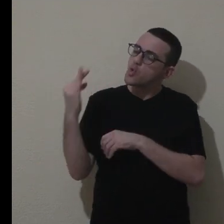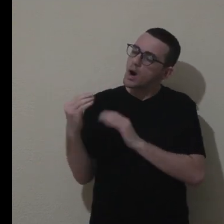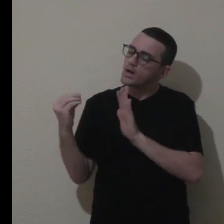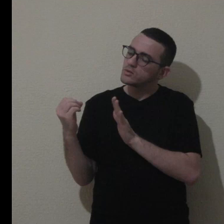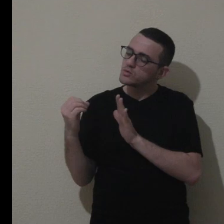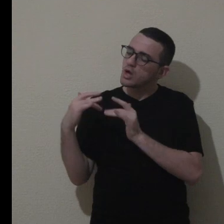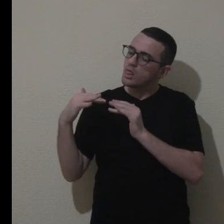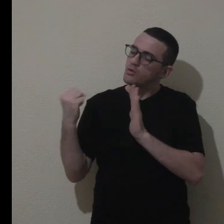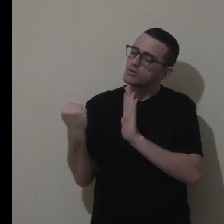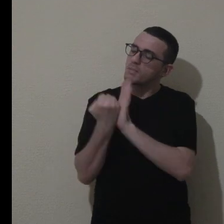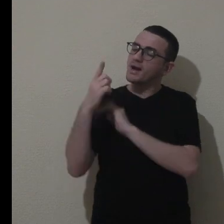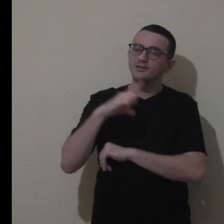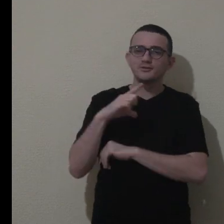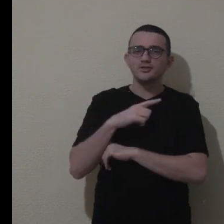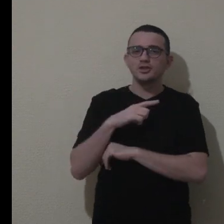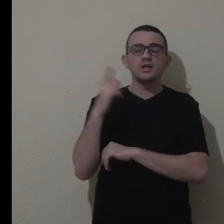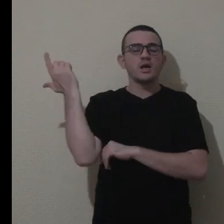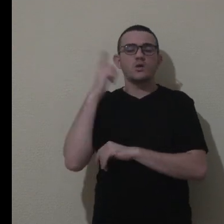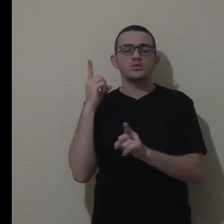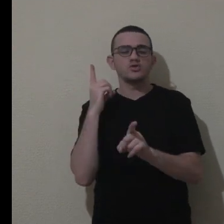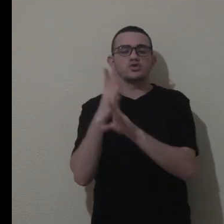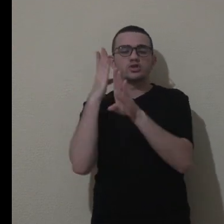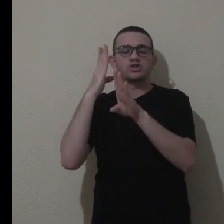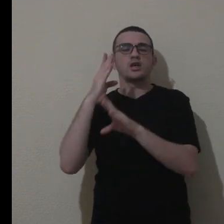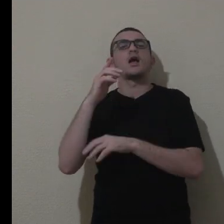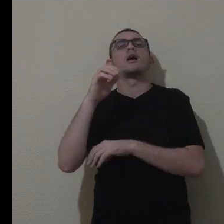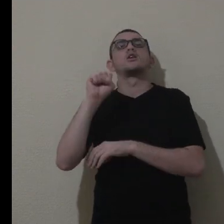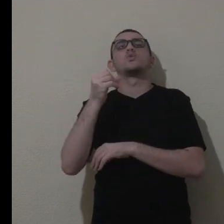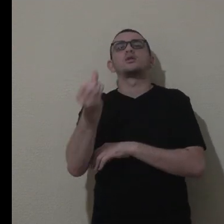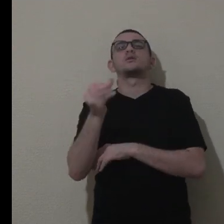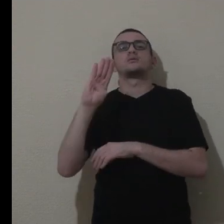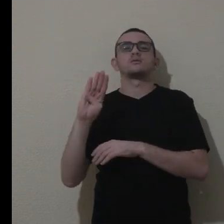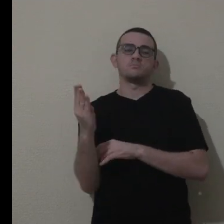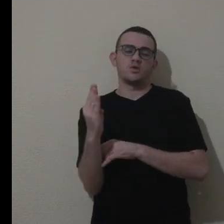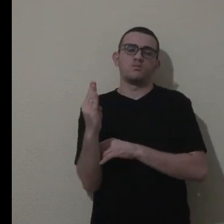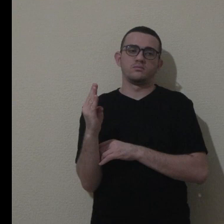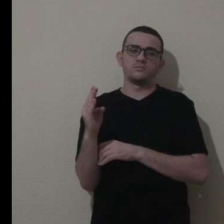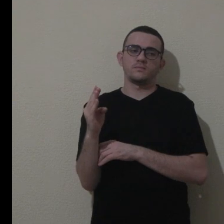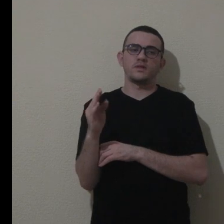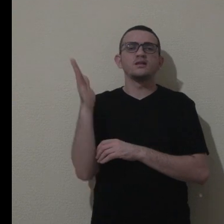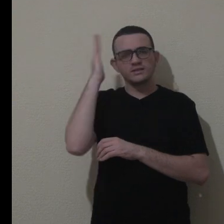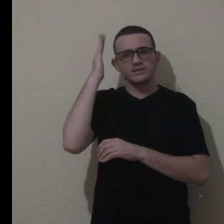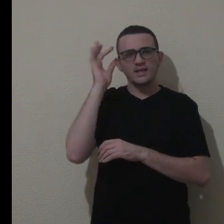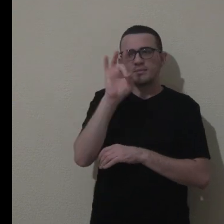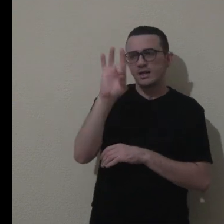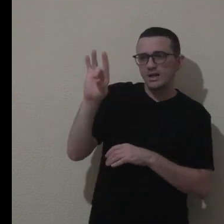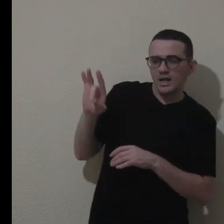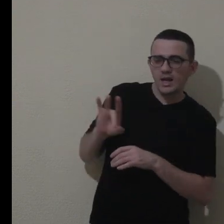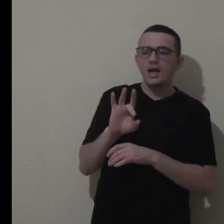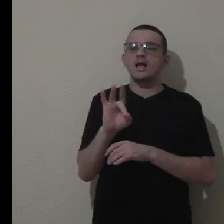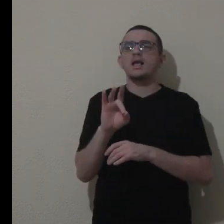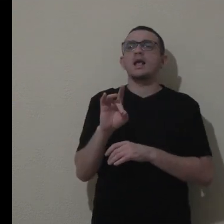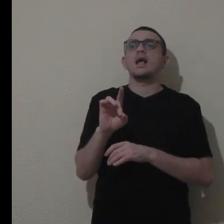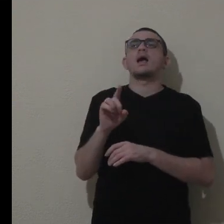neurônios marcados tinha. E chegou no número de 86 bilhões de neurônios. E a gente sabe que cada neurônio